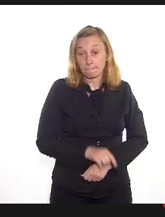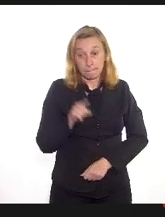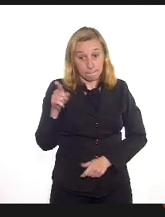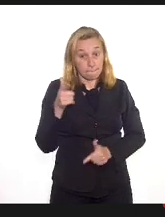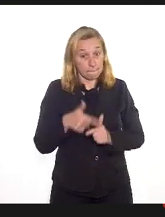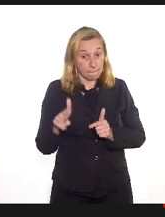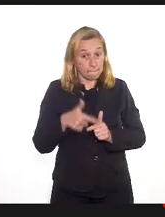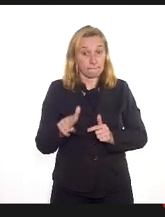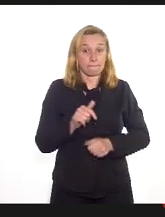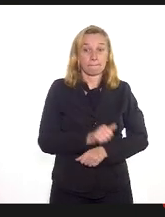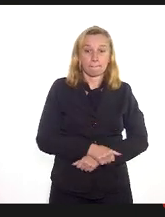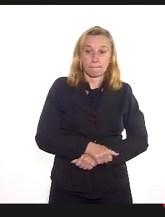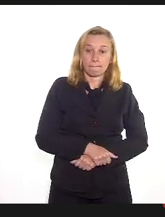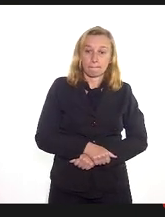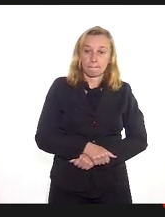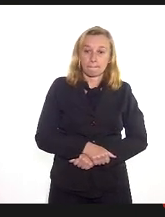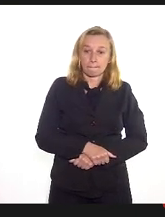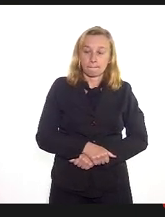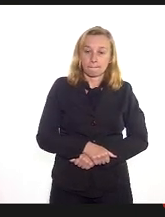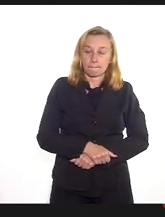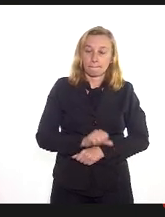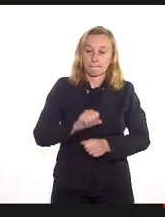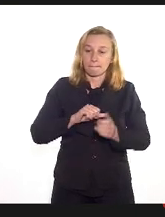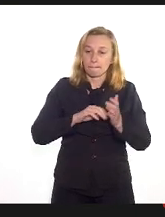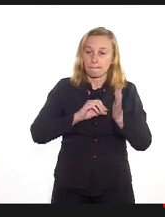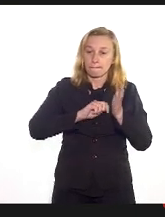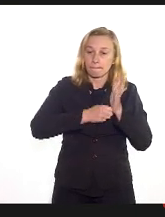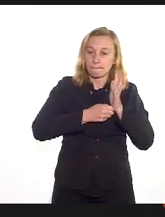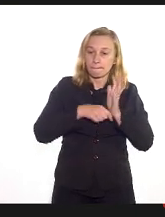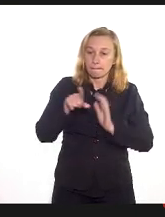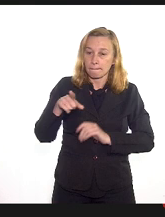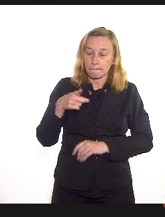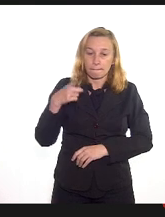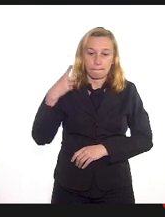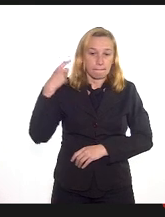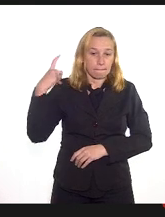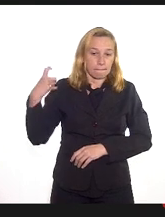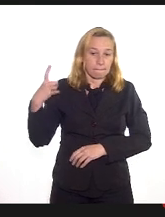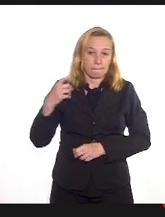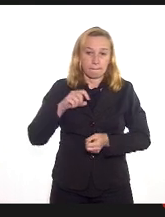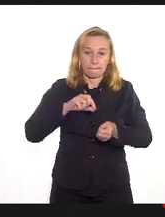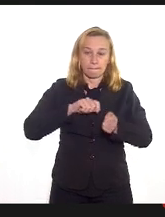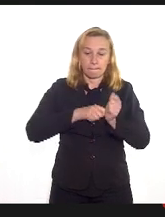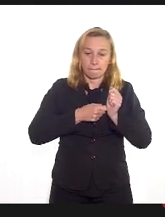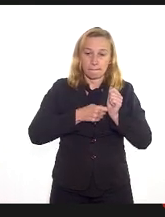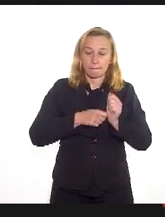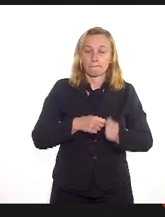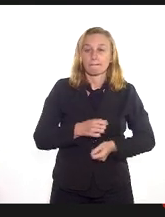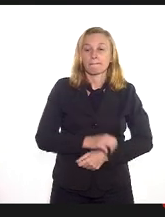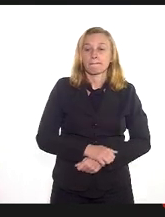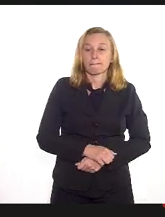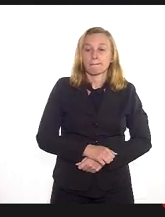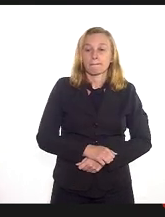Tem alguém com... Por gentileza, fecha o microfone, quem tiver com o microfone